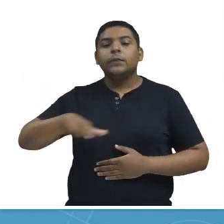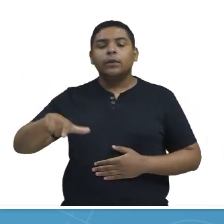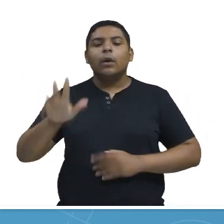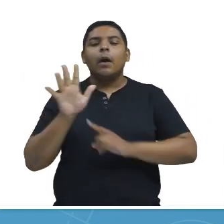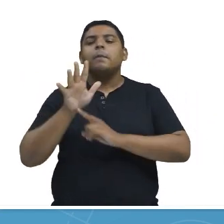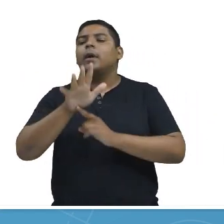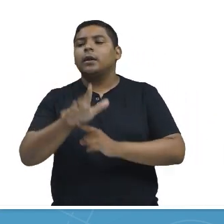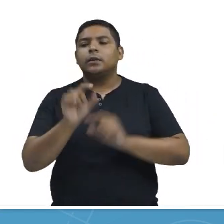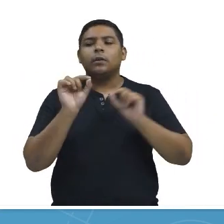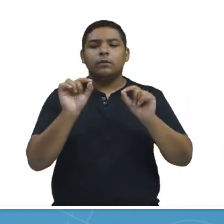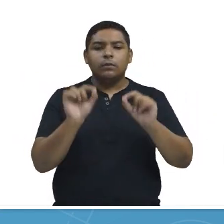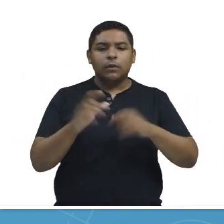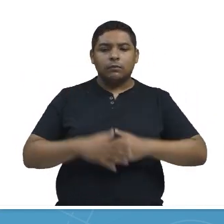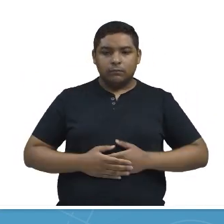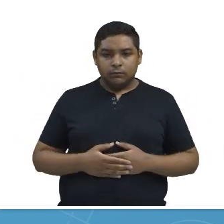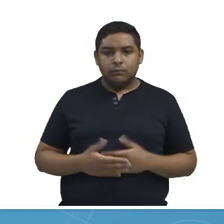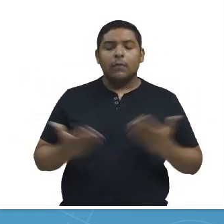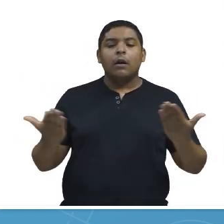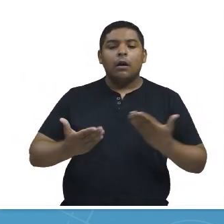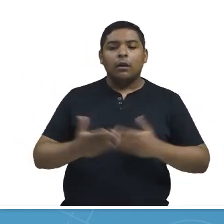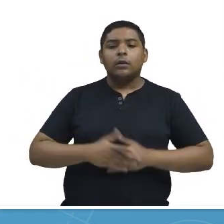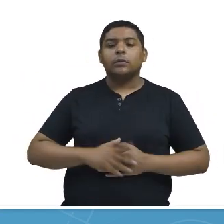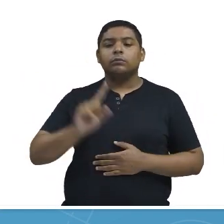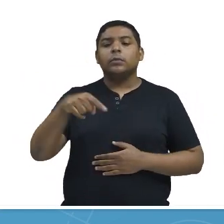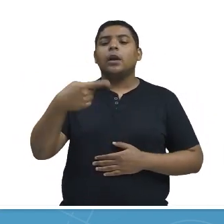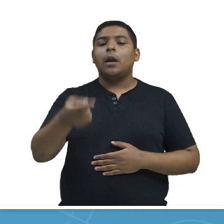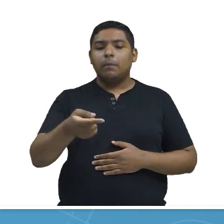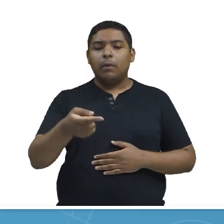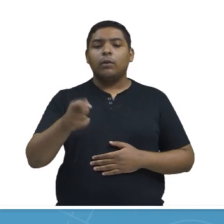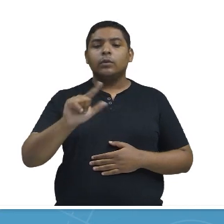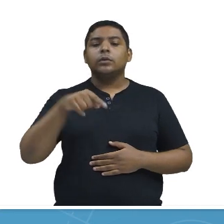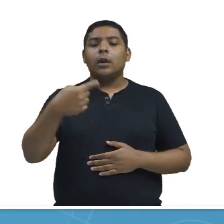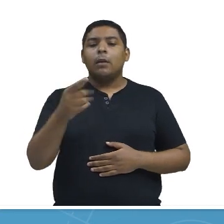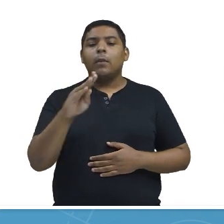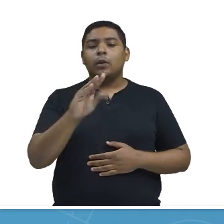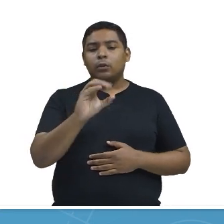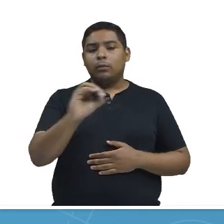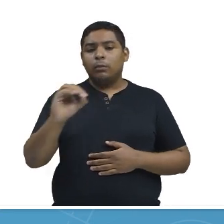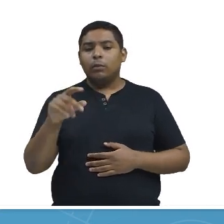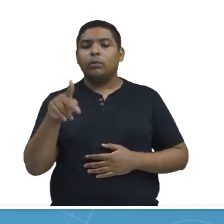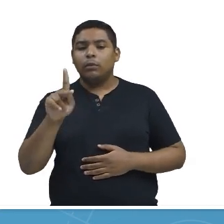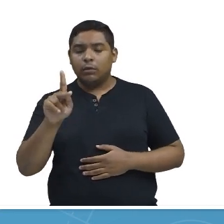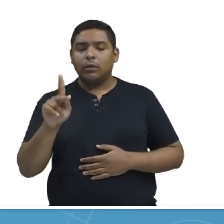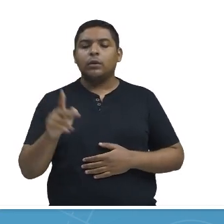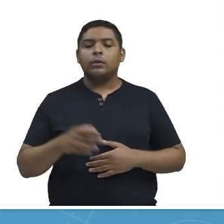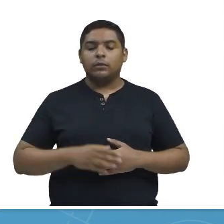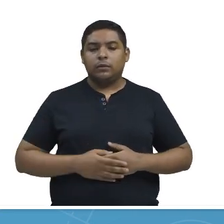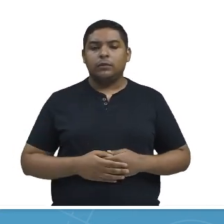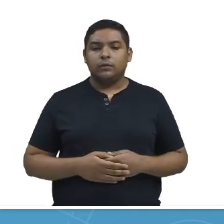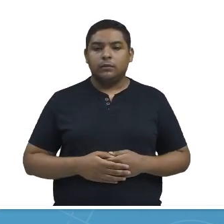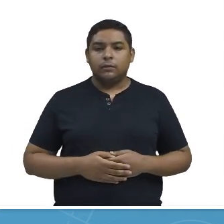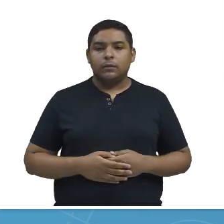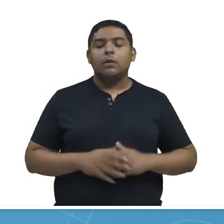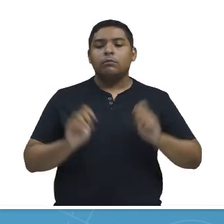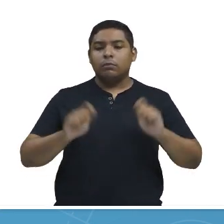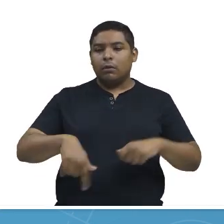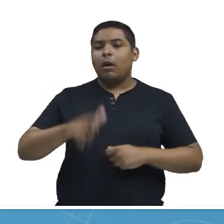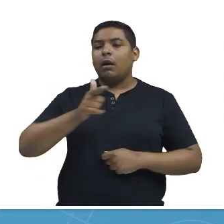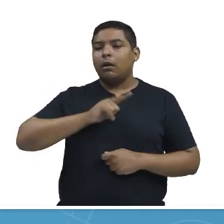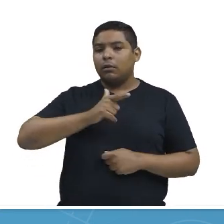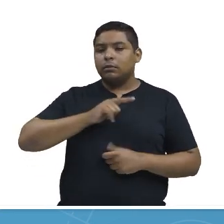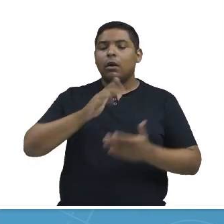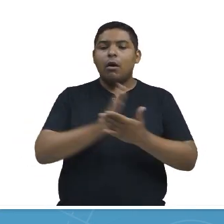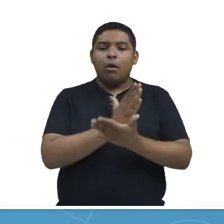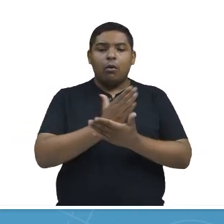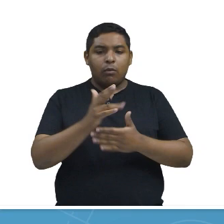logo agora depois do book, a palavra book. Então, esse book possui alguma coisa, certo? Porque o whose está